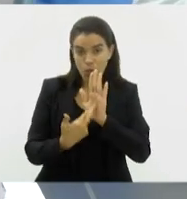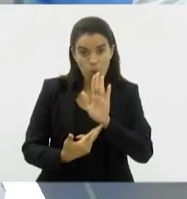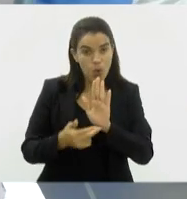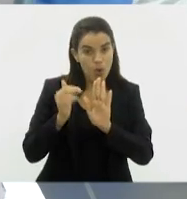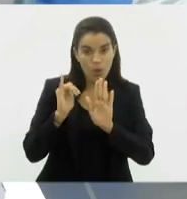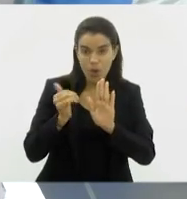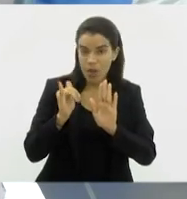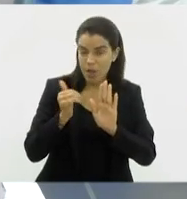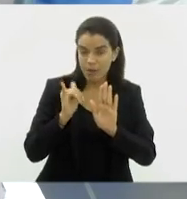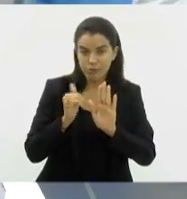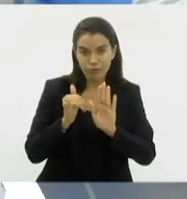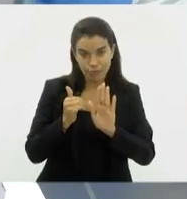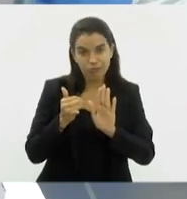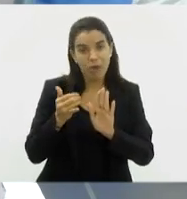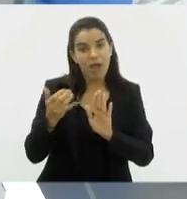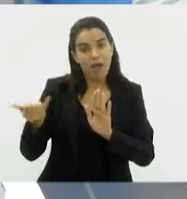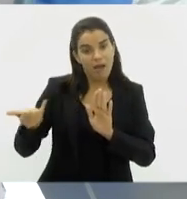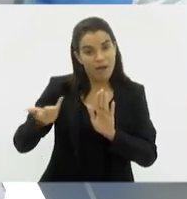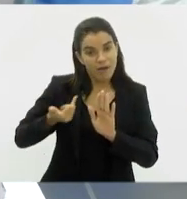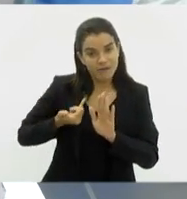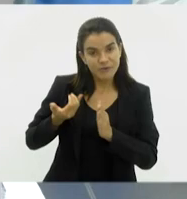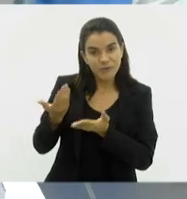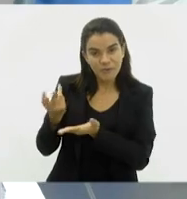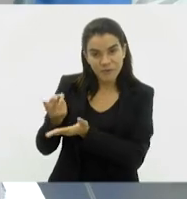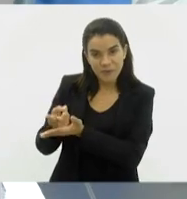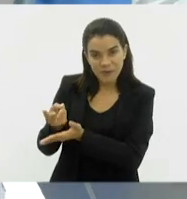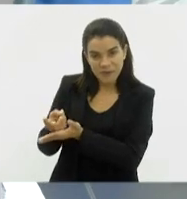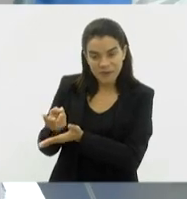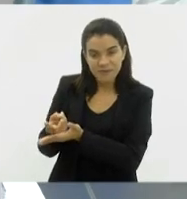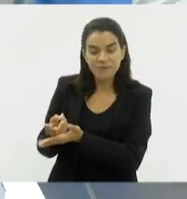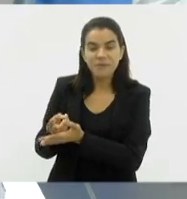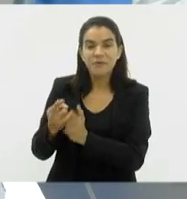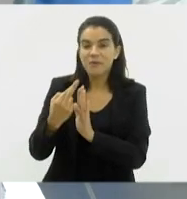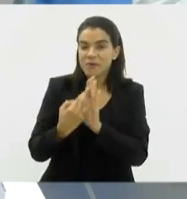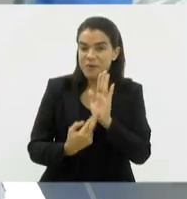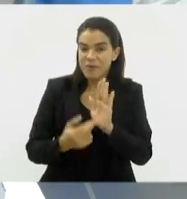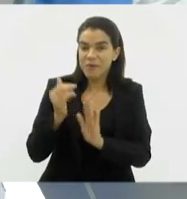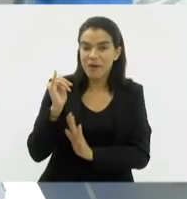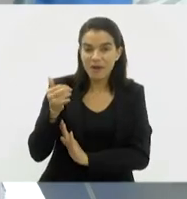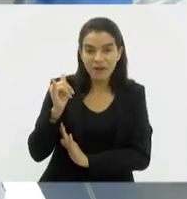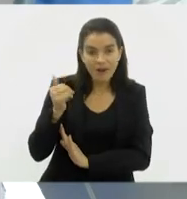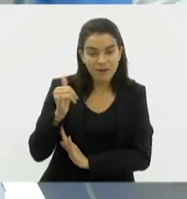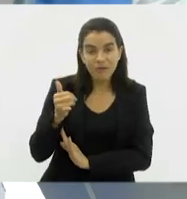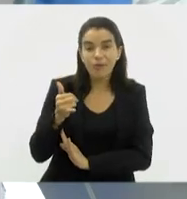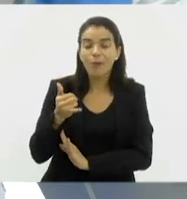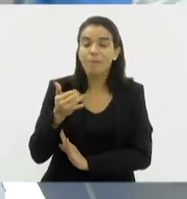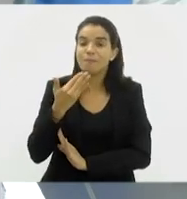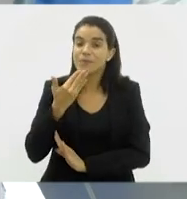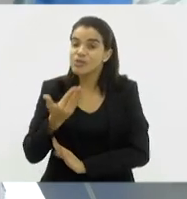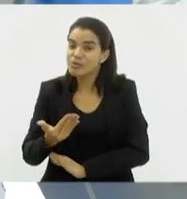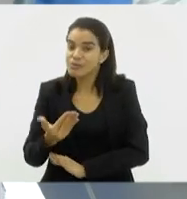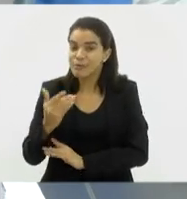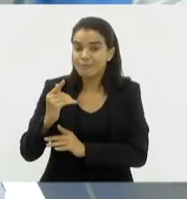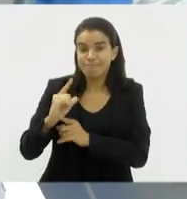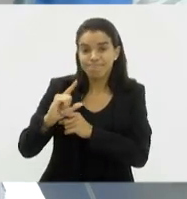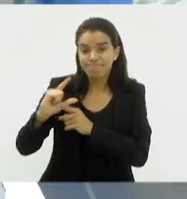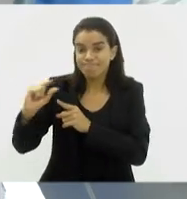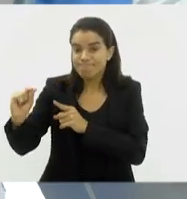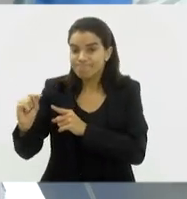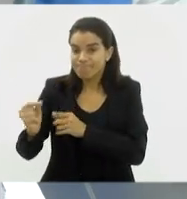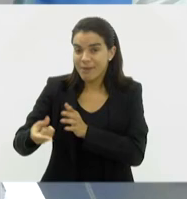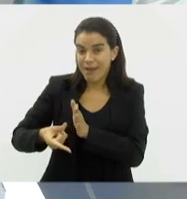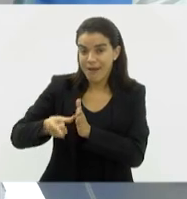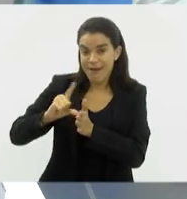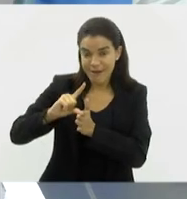como como avisou aqui o deputado munir Neto que o relator gostaria de ter saído antes de eu terminar o meu